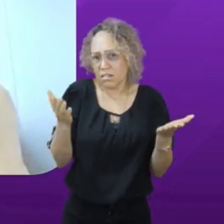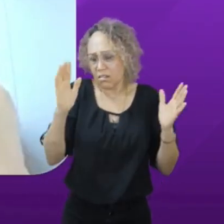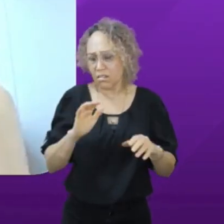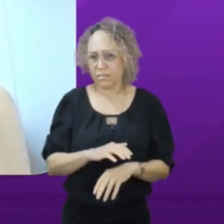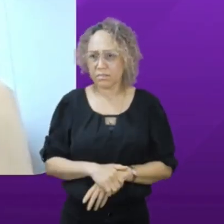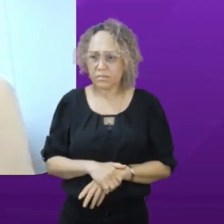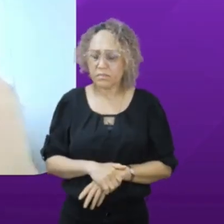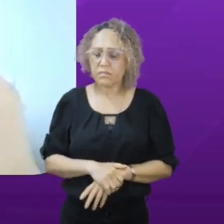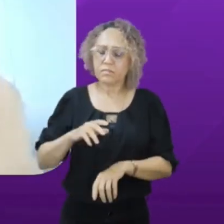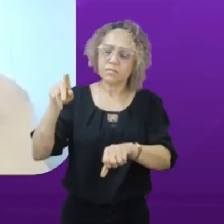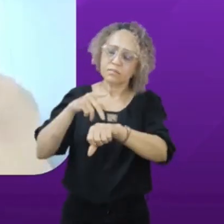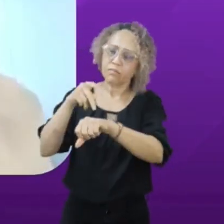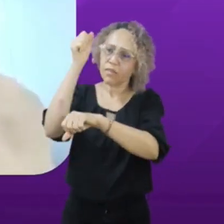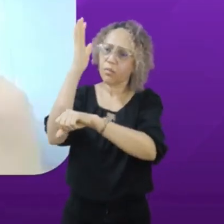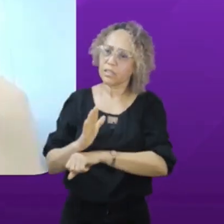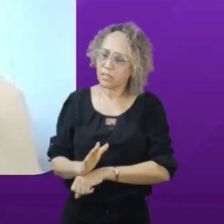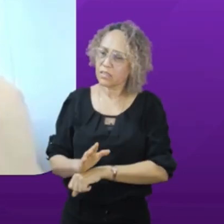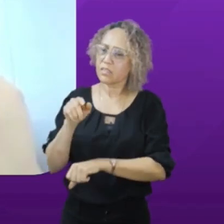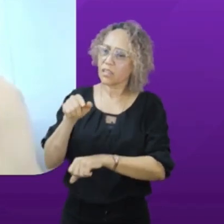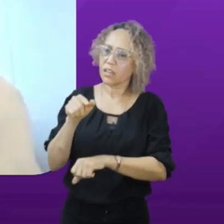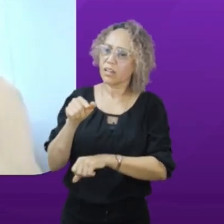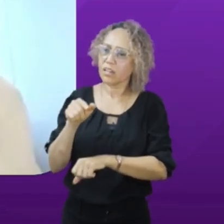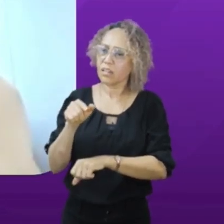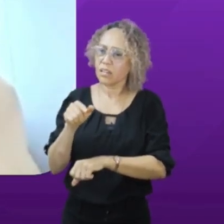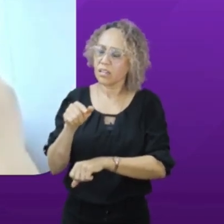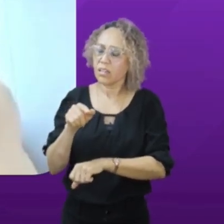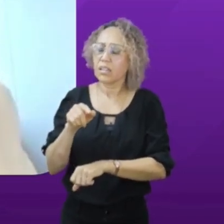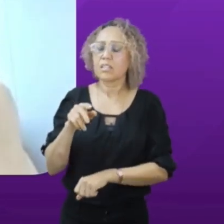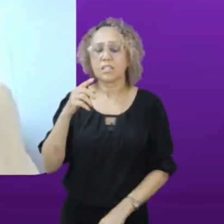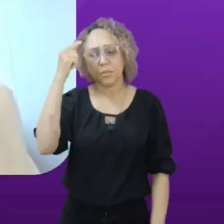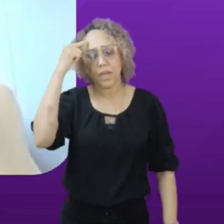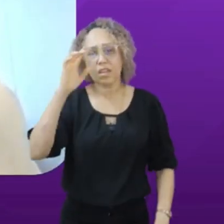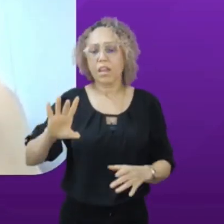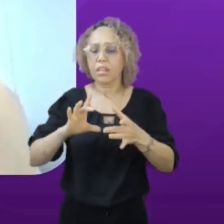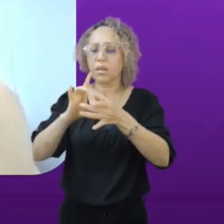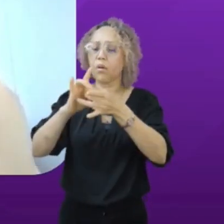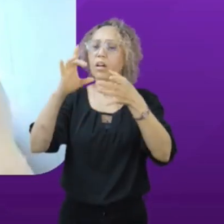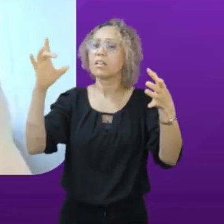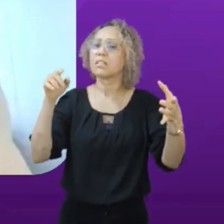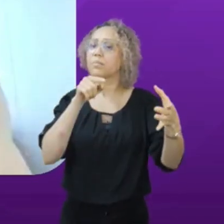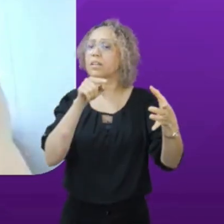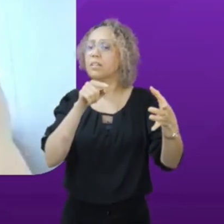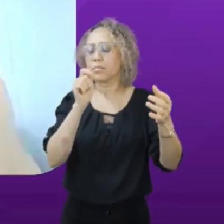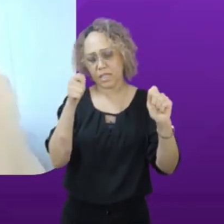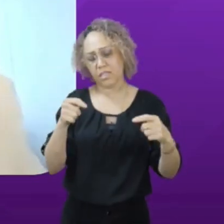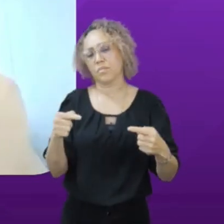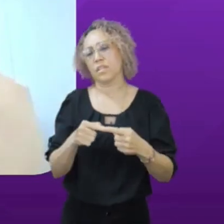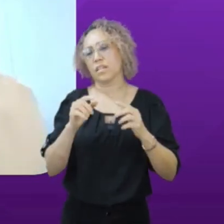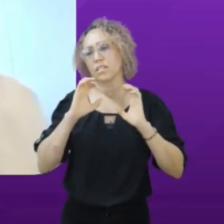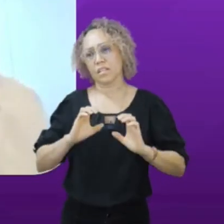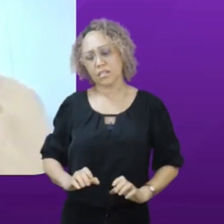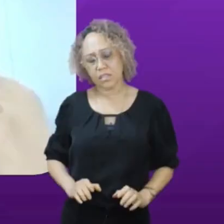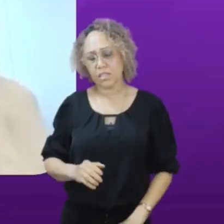vivemos, esse país que dita a questão da democracia, né? Então quando a gente pensa em democracia, a gente vai pensar em cidadania, que é o que o Milton Santos